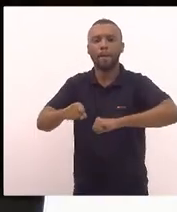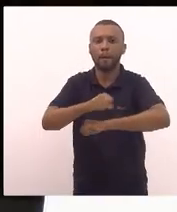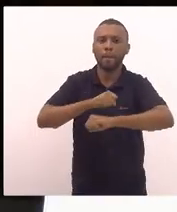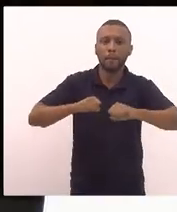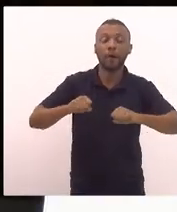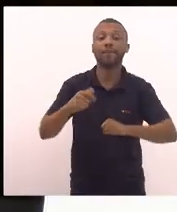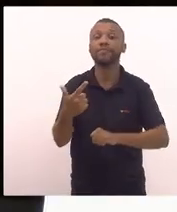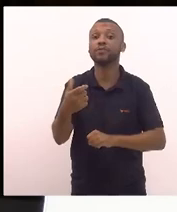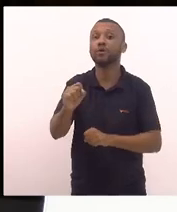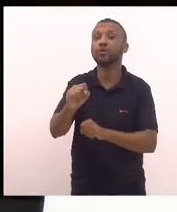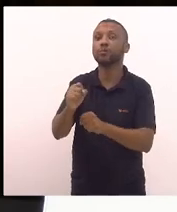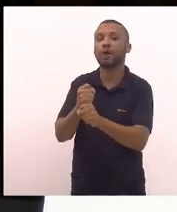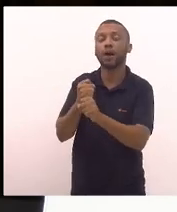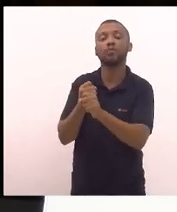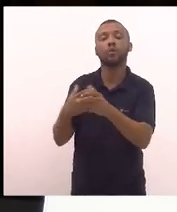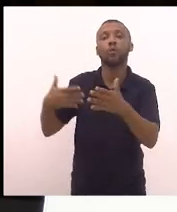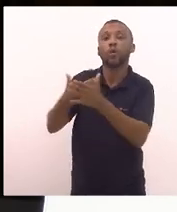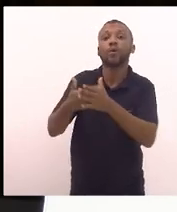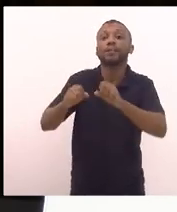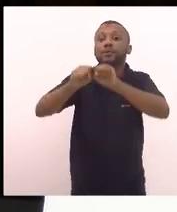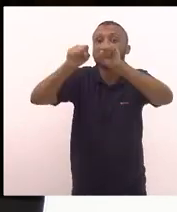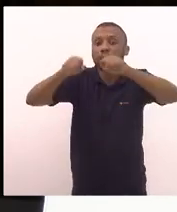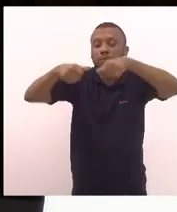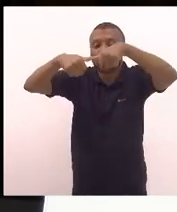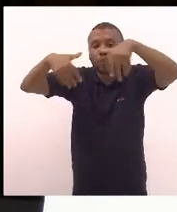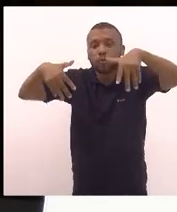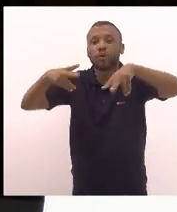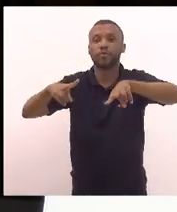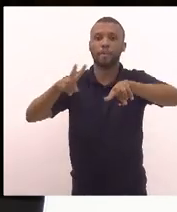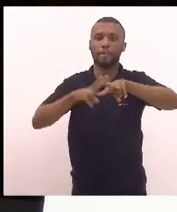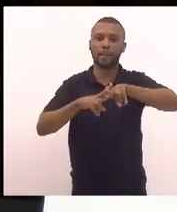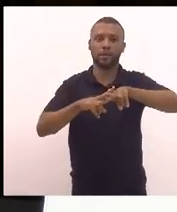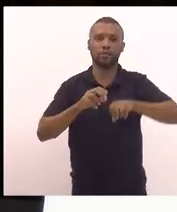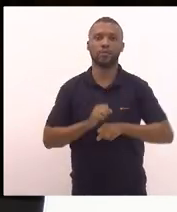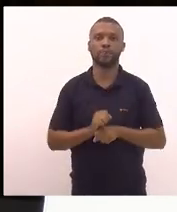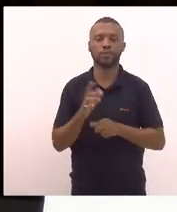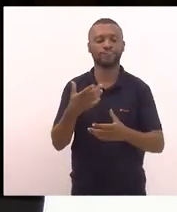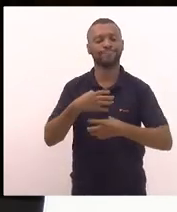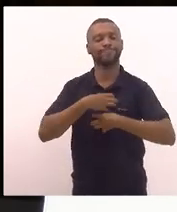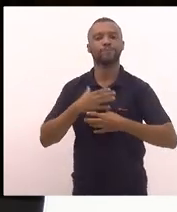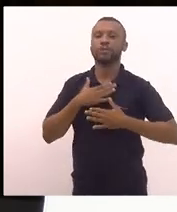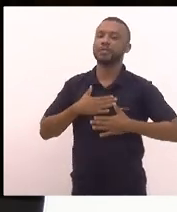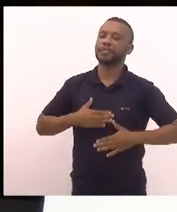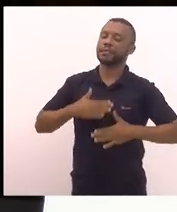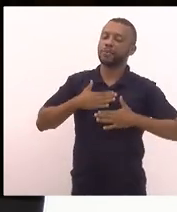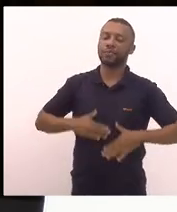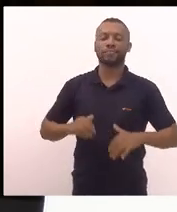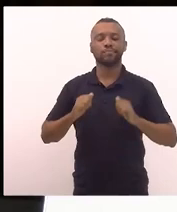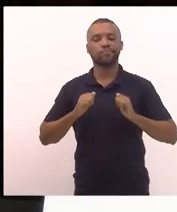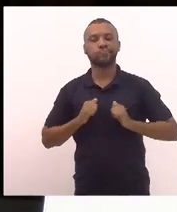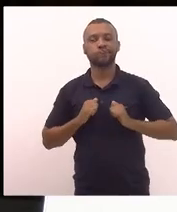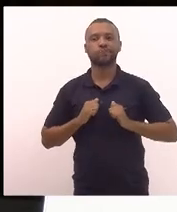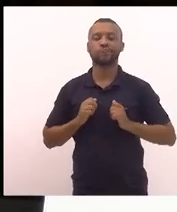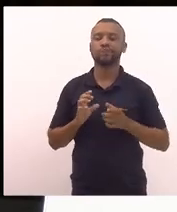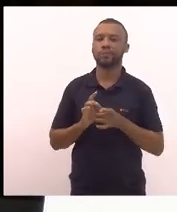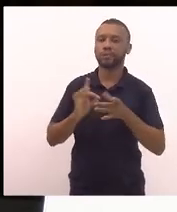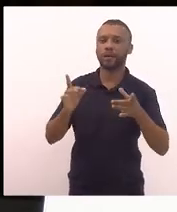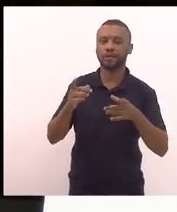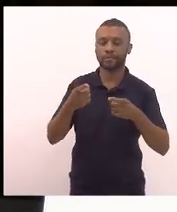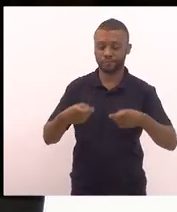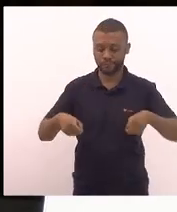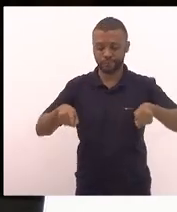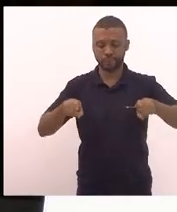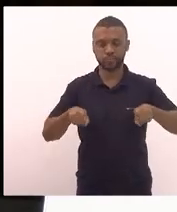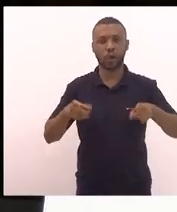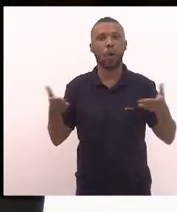28 anos de sistema prisional. Então, eu me sinto muito tranquila, muito à vontade na cadeira que eu estou sentada e